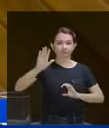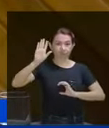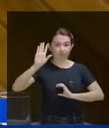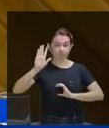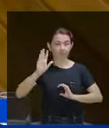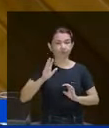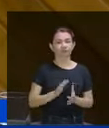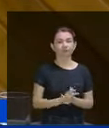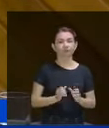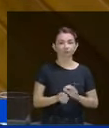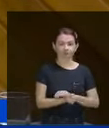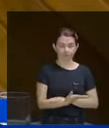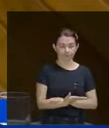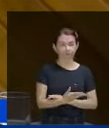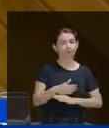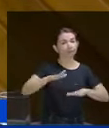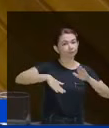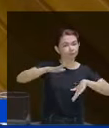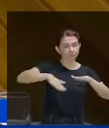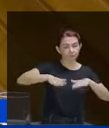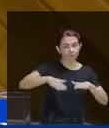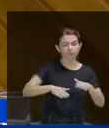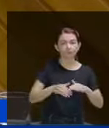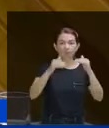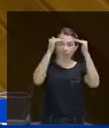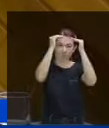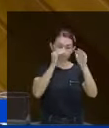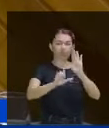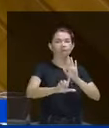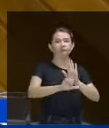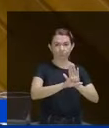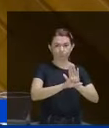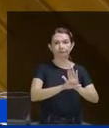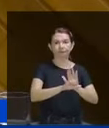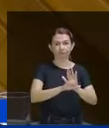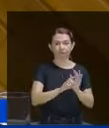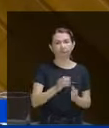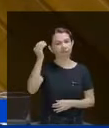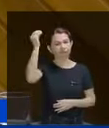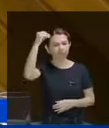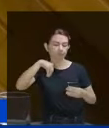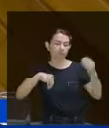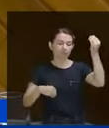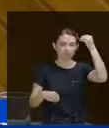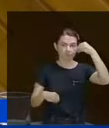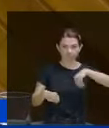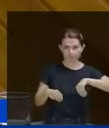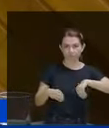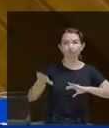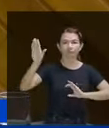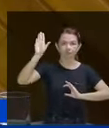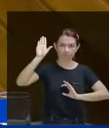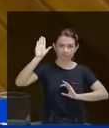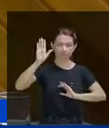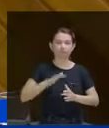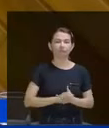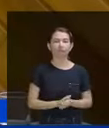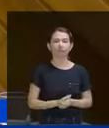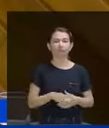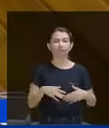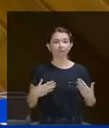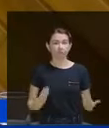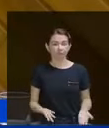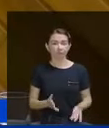fraudulentas obedeceram fielmente à legislação pertinente e desistiram de participar do pleito.